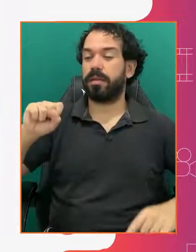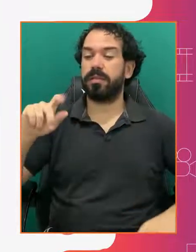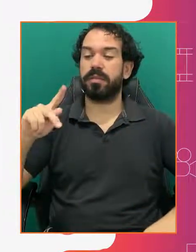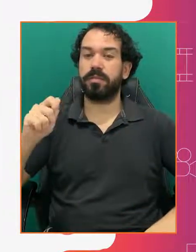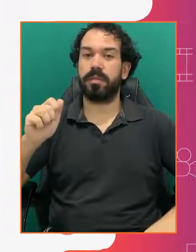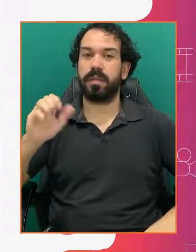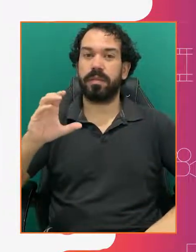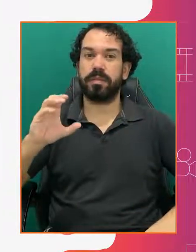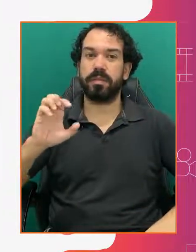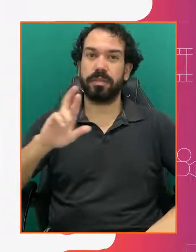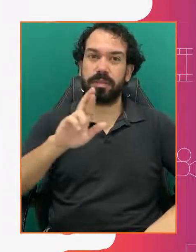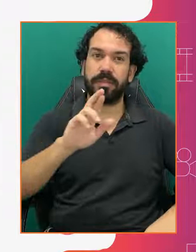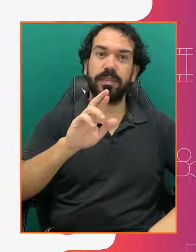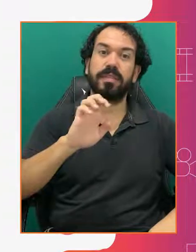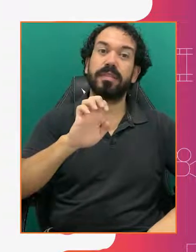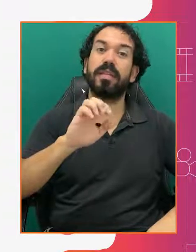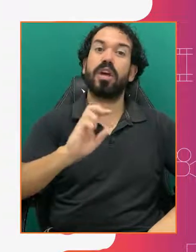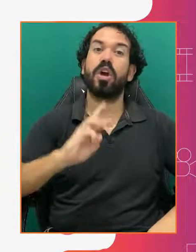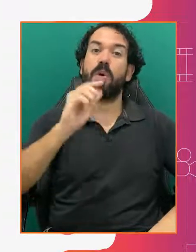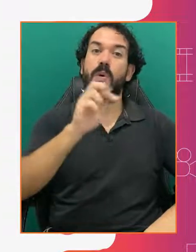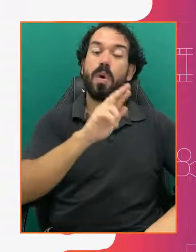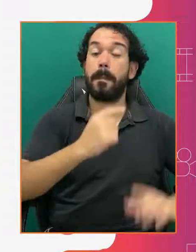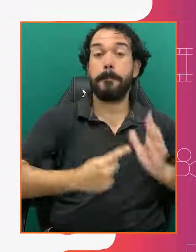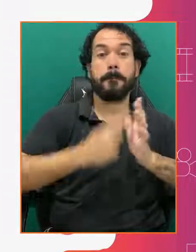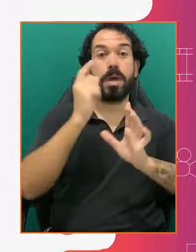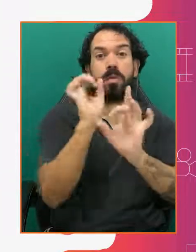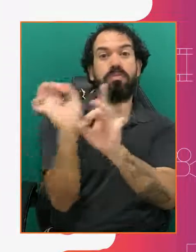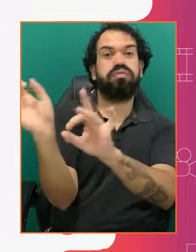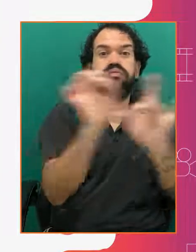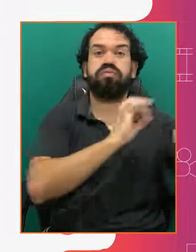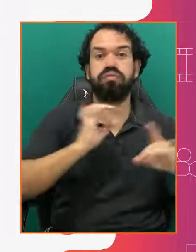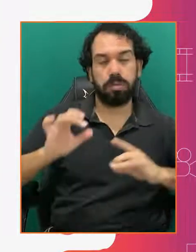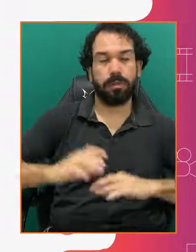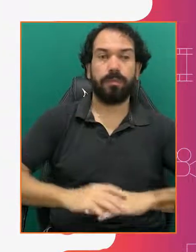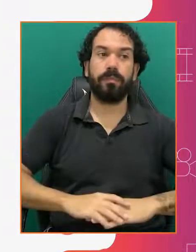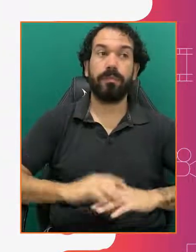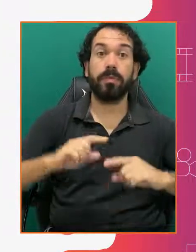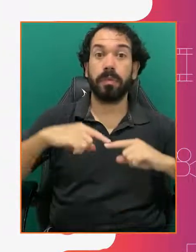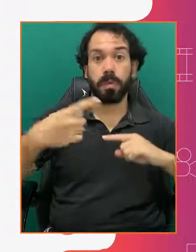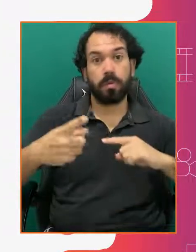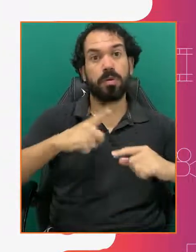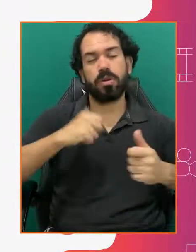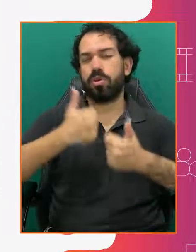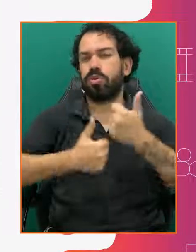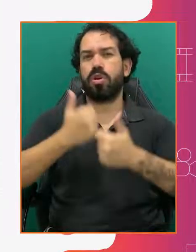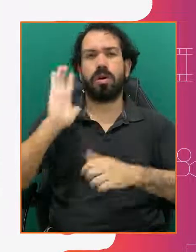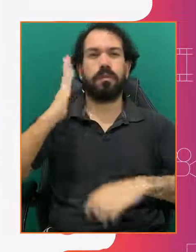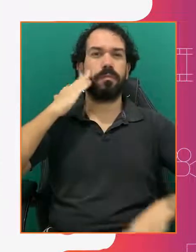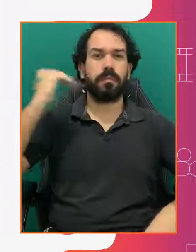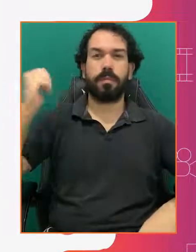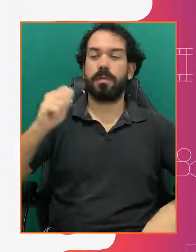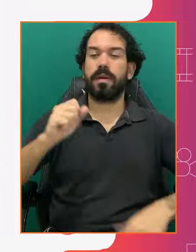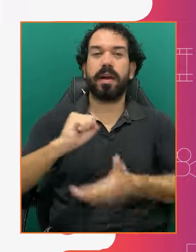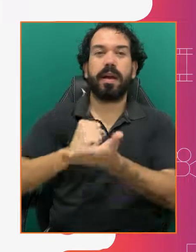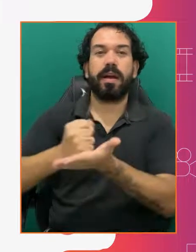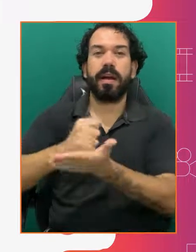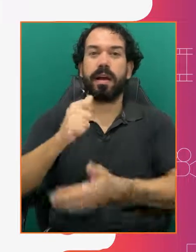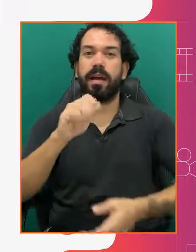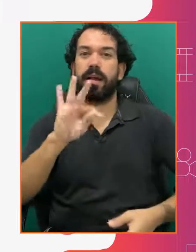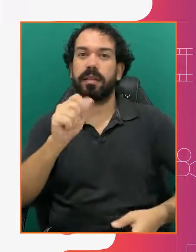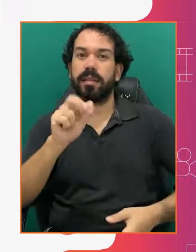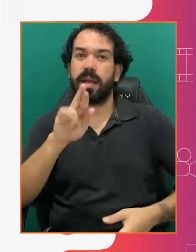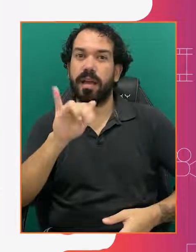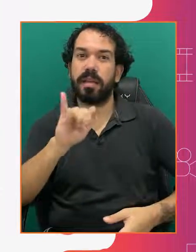War foi o primeiro a ser distribuído comercialmente. Depois dele vieram jogos clássicos da Atari,